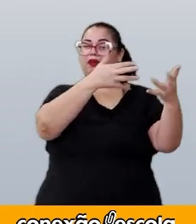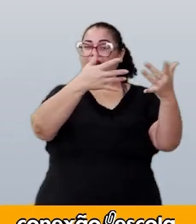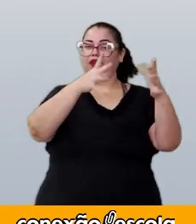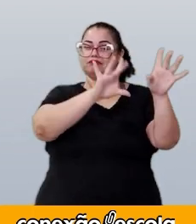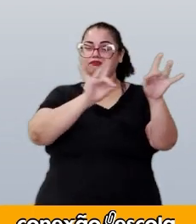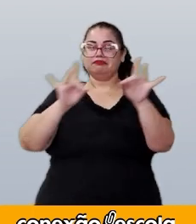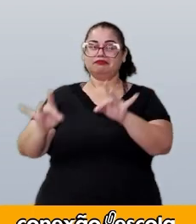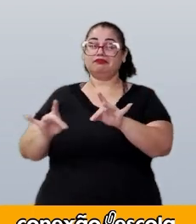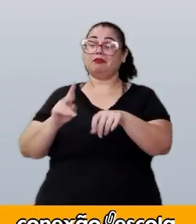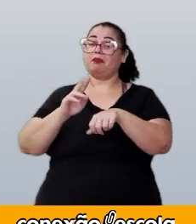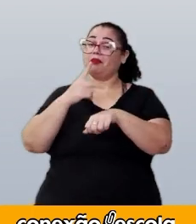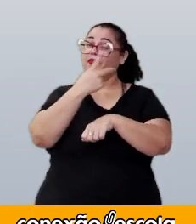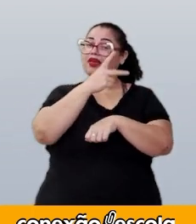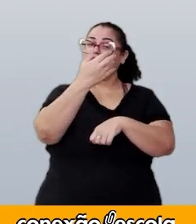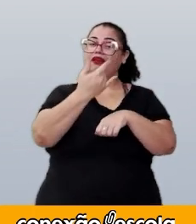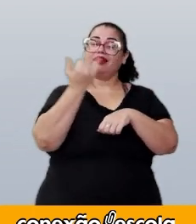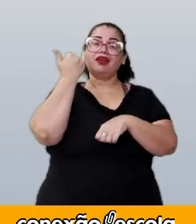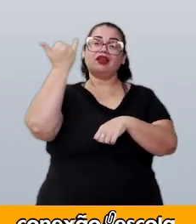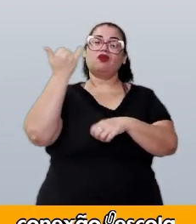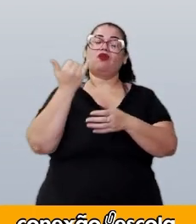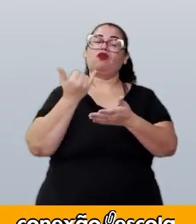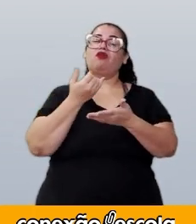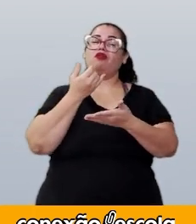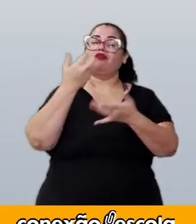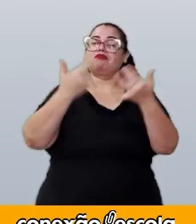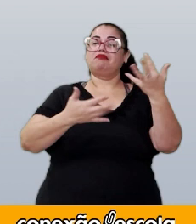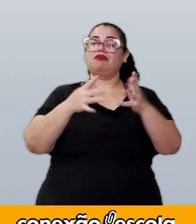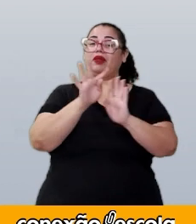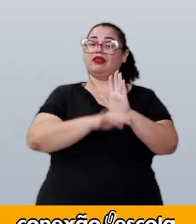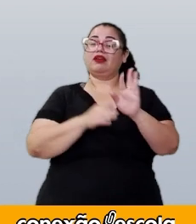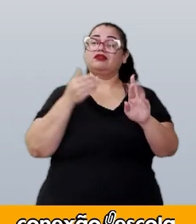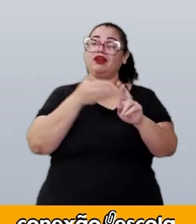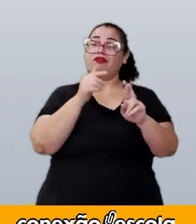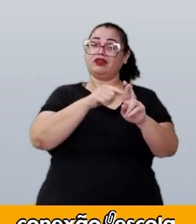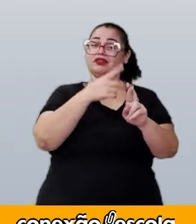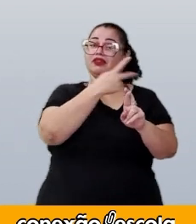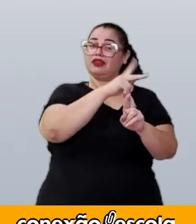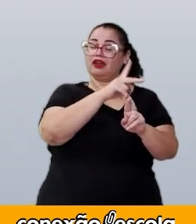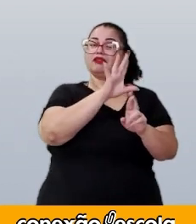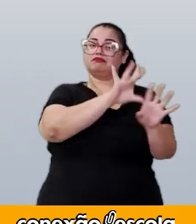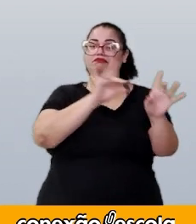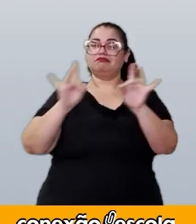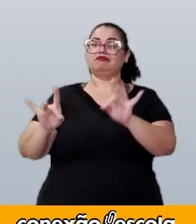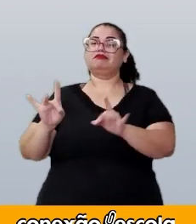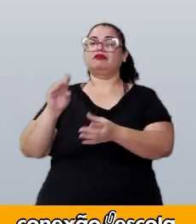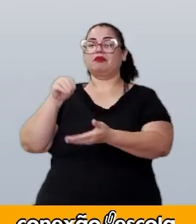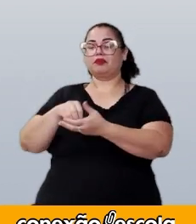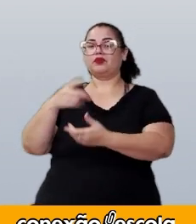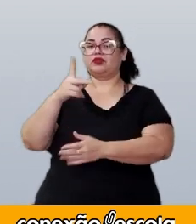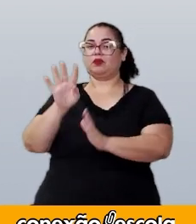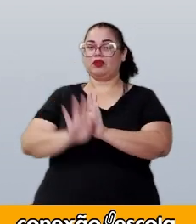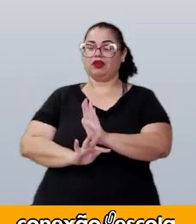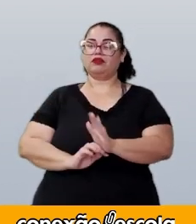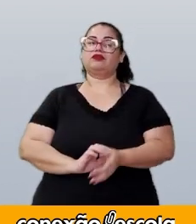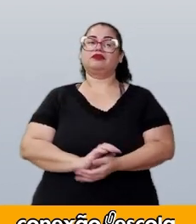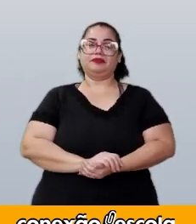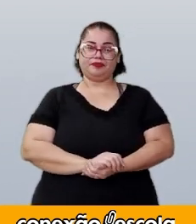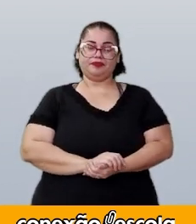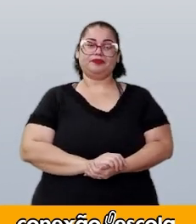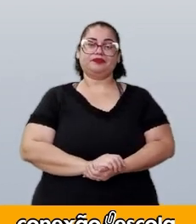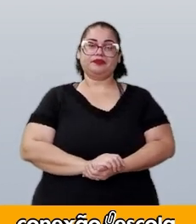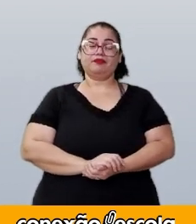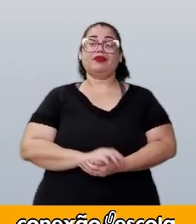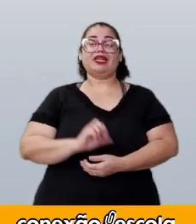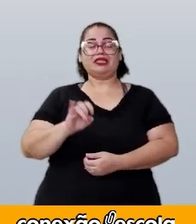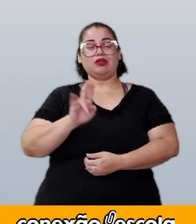está entre aspas é uma fala direta de um outro texto fonte que você está utilizando no seu. Agora, quando a